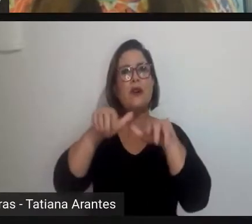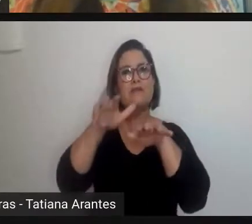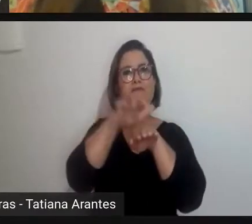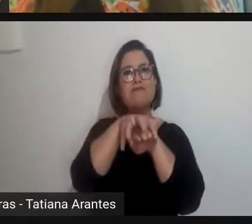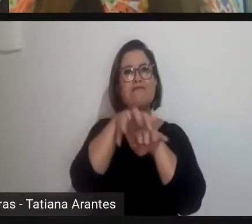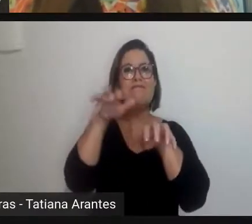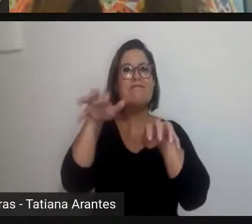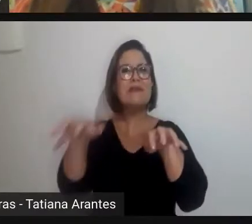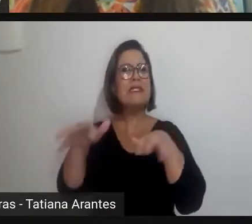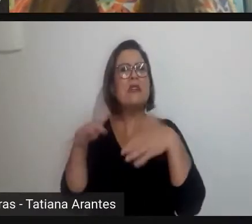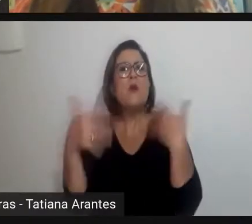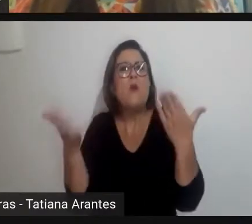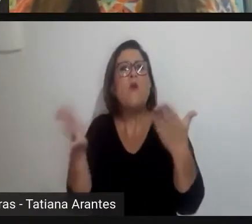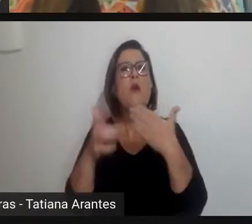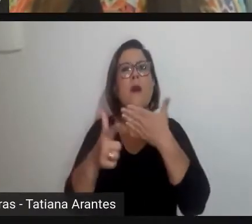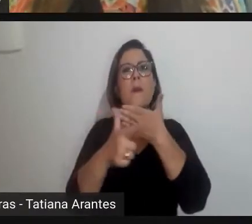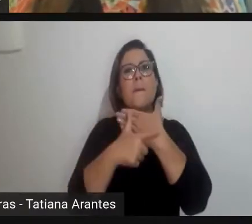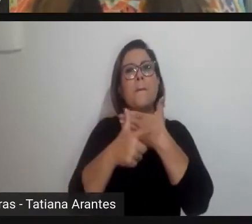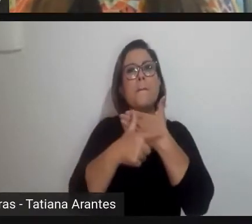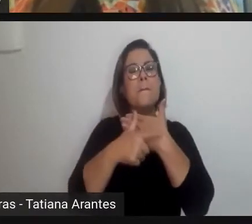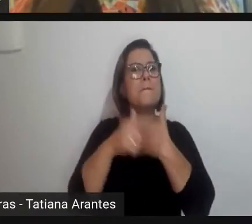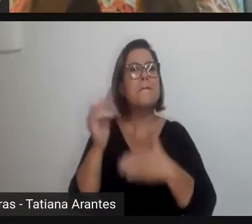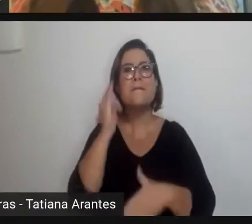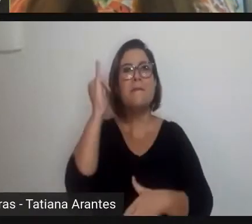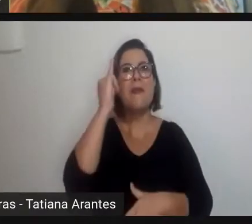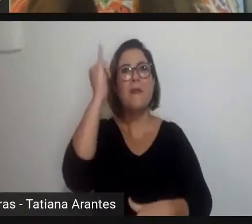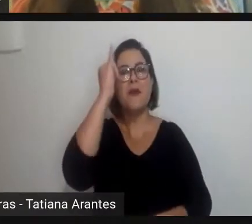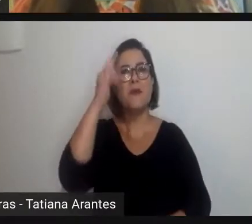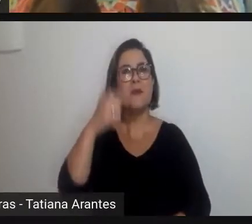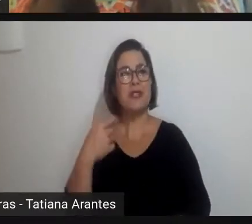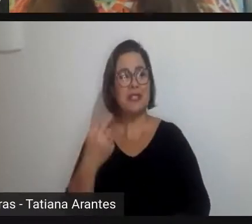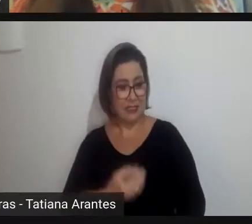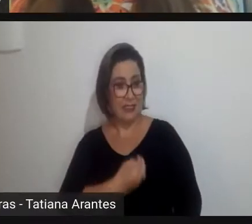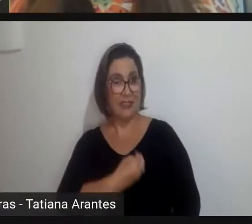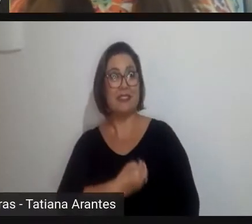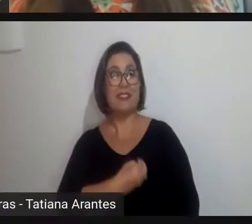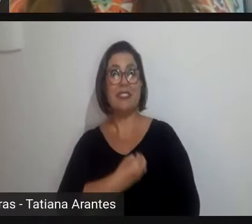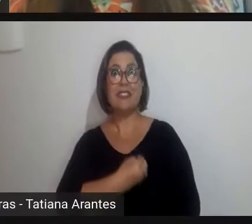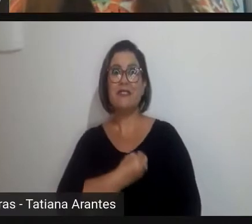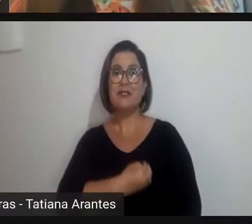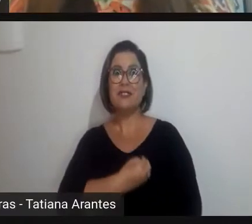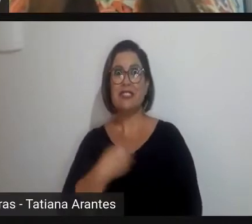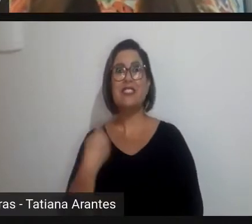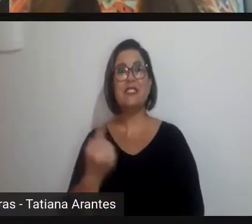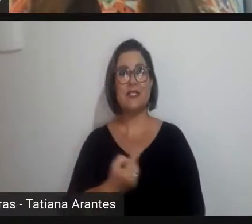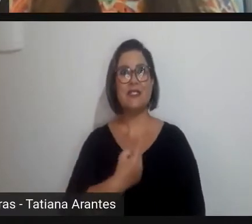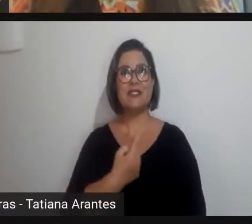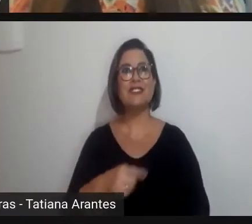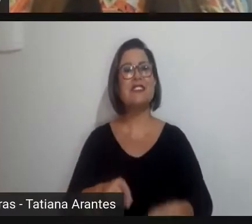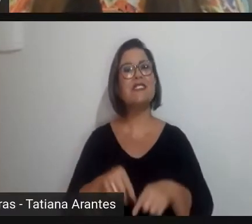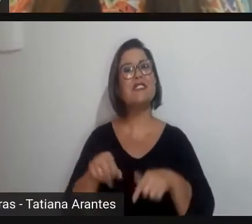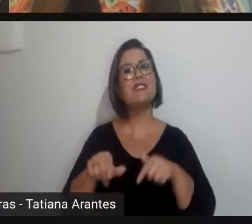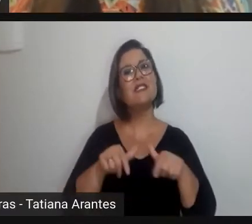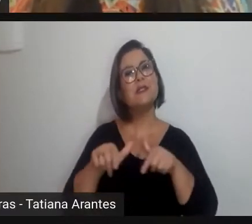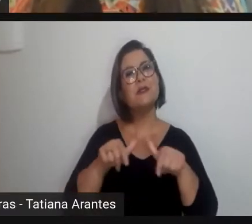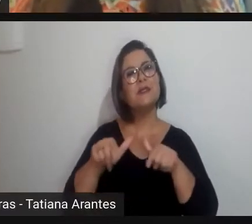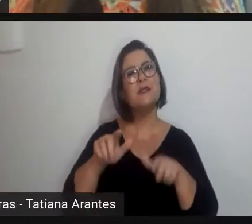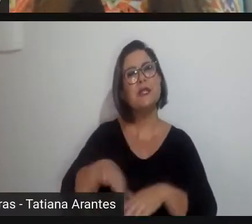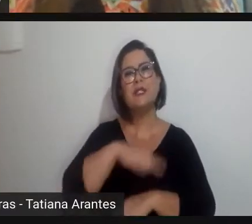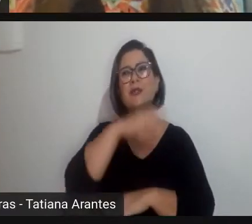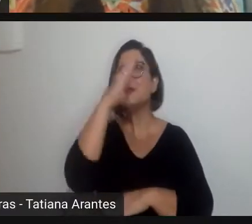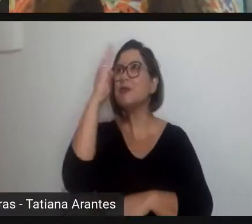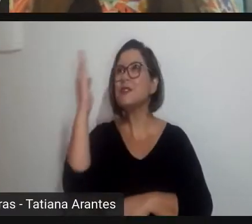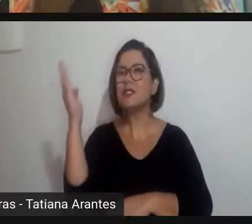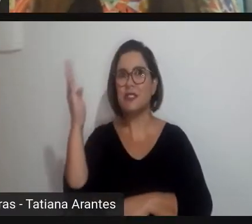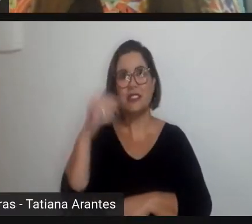papel tão importante em nossas vidas e nem que ocuparia tanto espaço do nosso dia. Por isso, dando